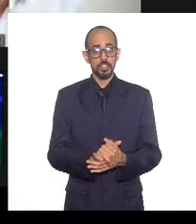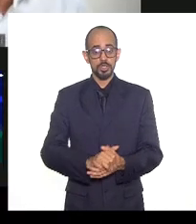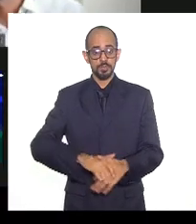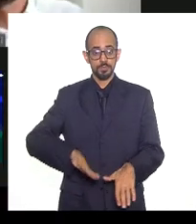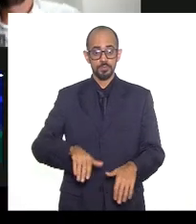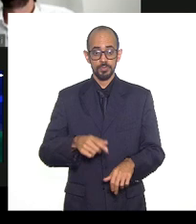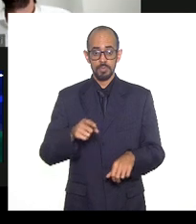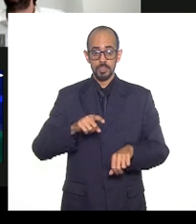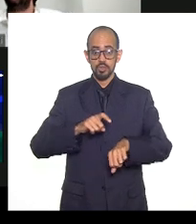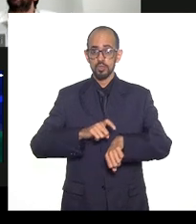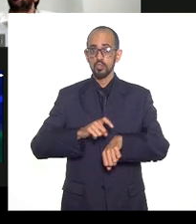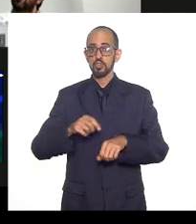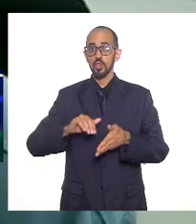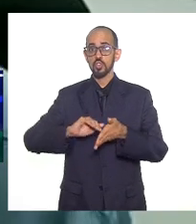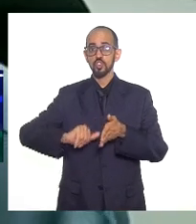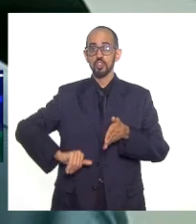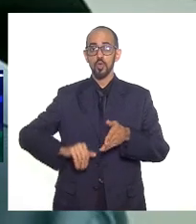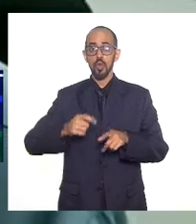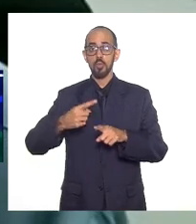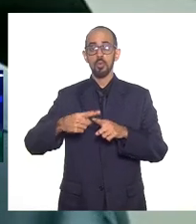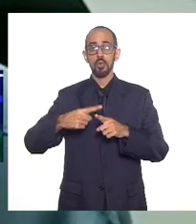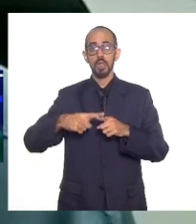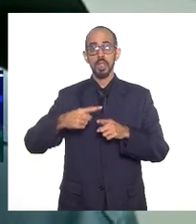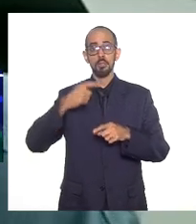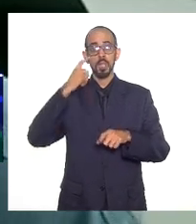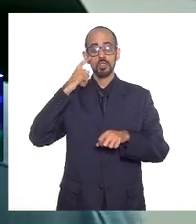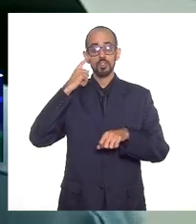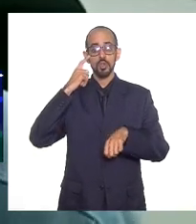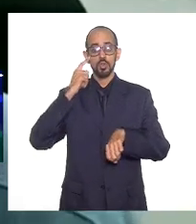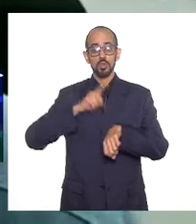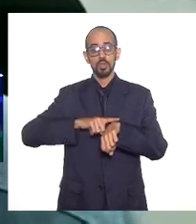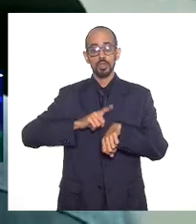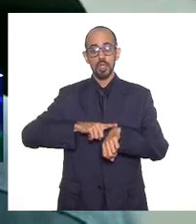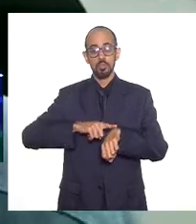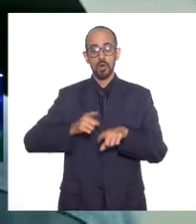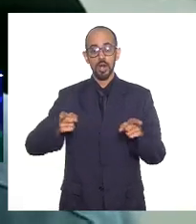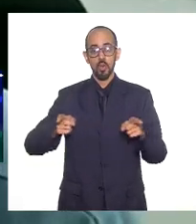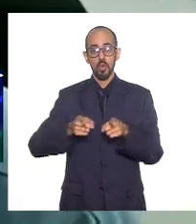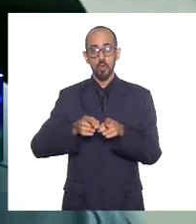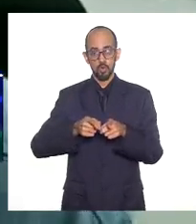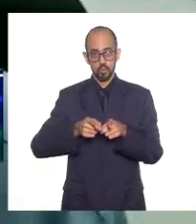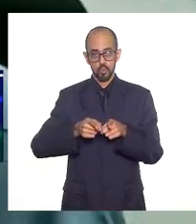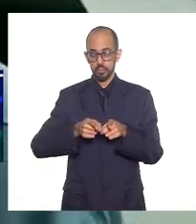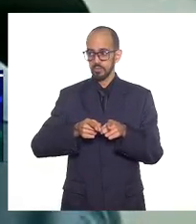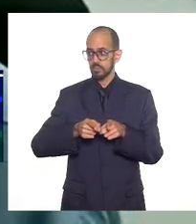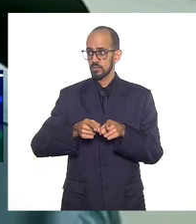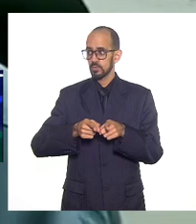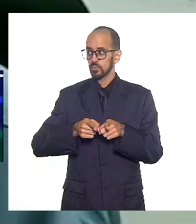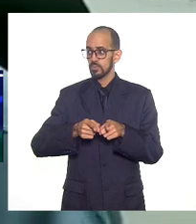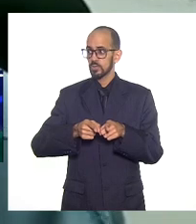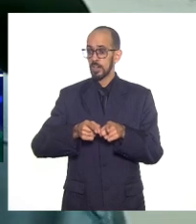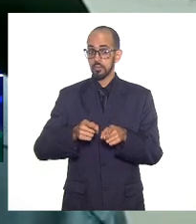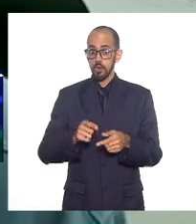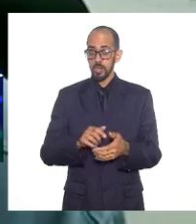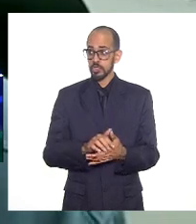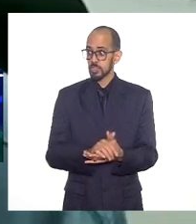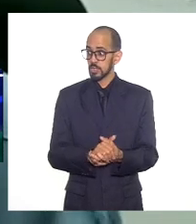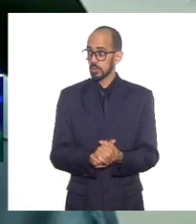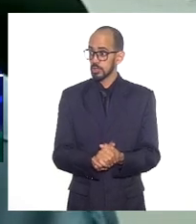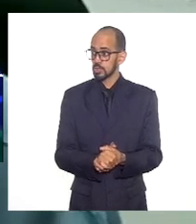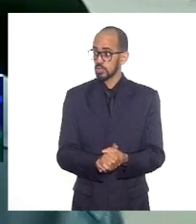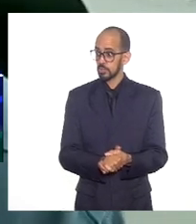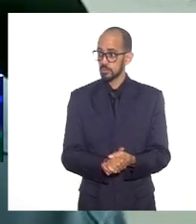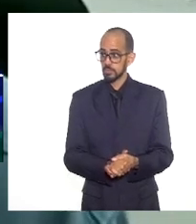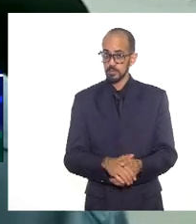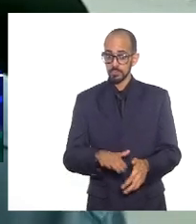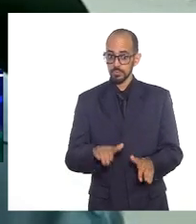muito curto. O senhor fez uma análise de mérito. Então, eu queria pedir a Vossa Excelência,